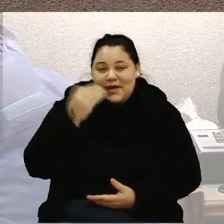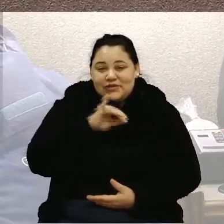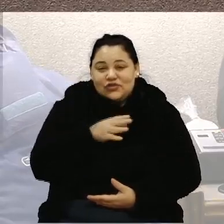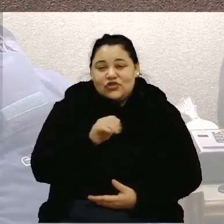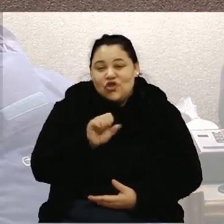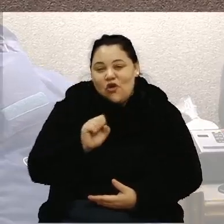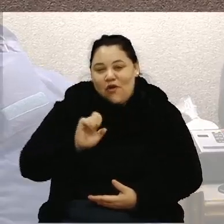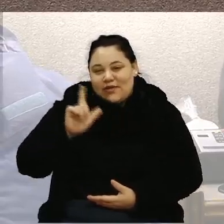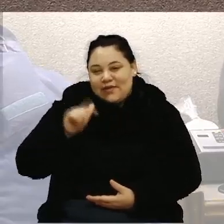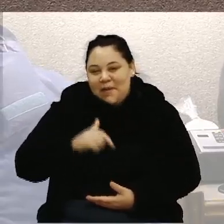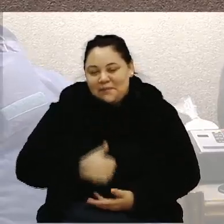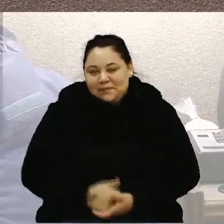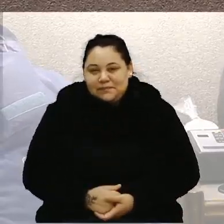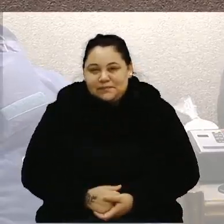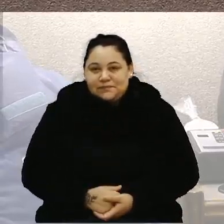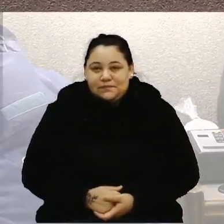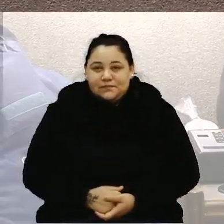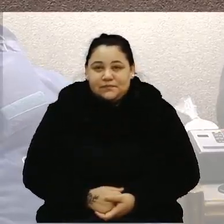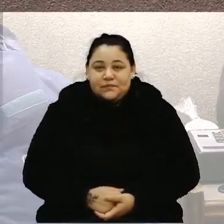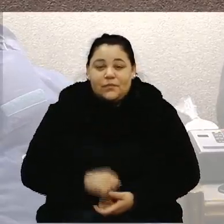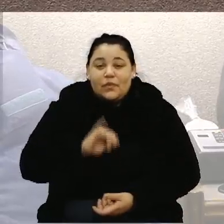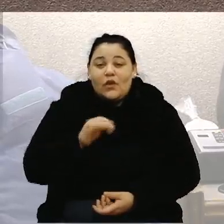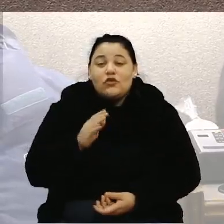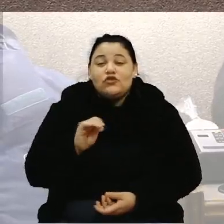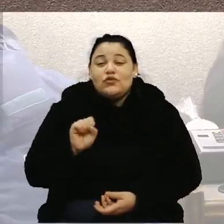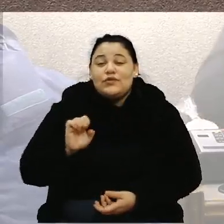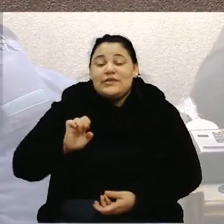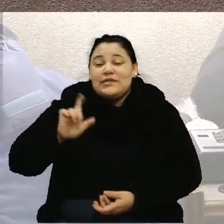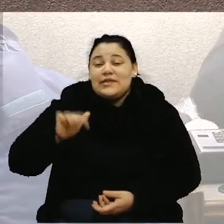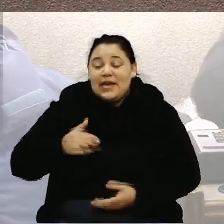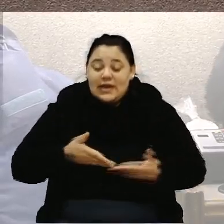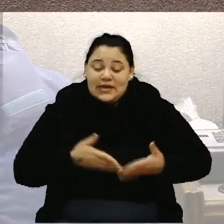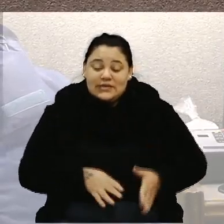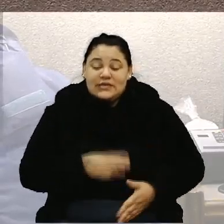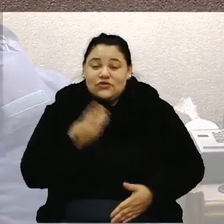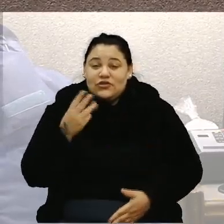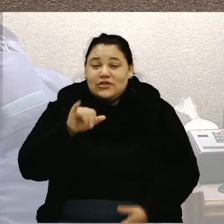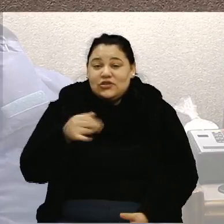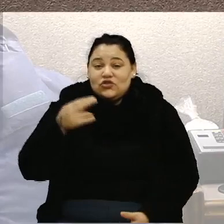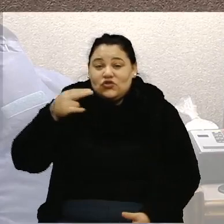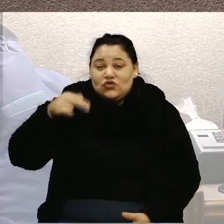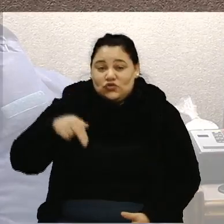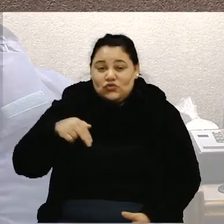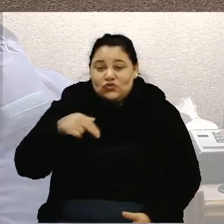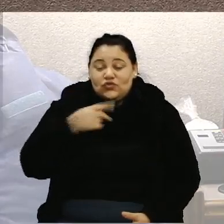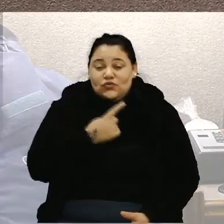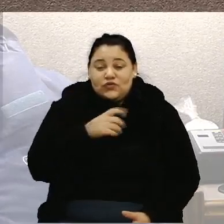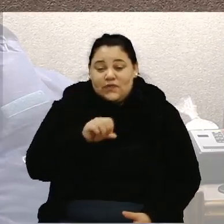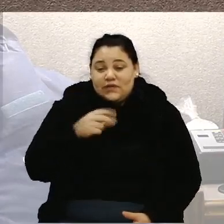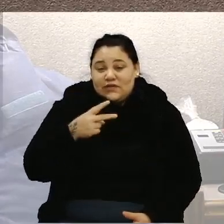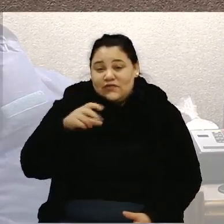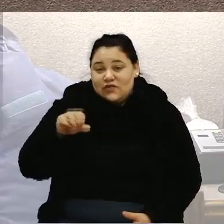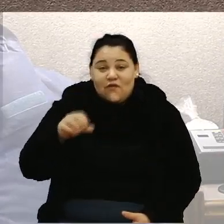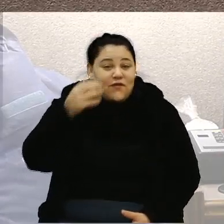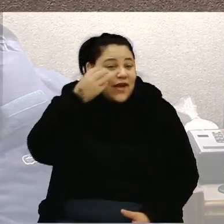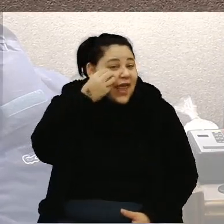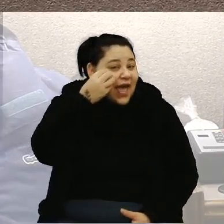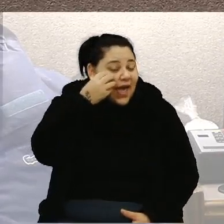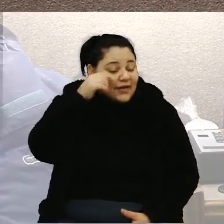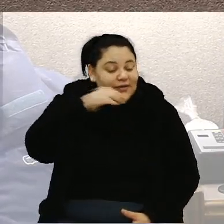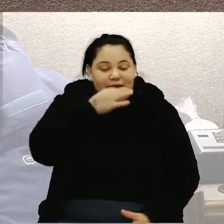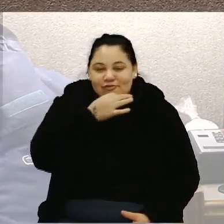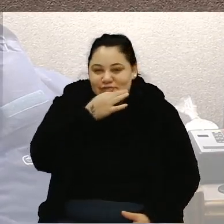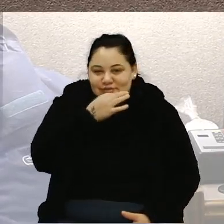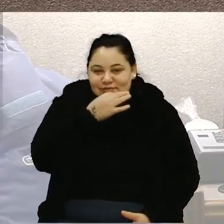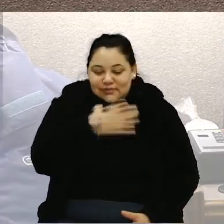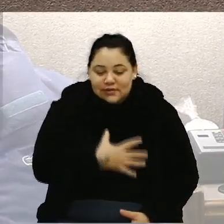Catusso. José Catusso nasceu no dia 3 de junho de 1929 em Anarrec, Caxias do Sul,